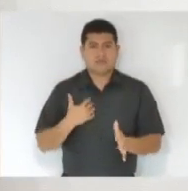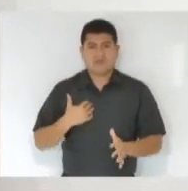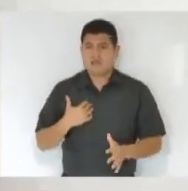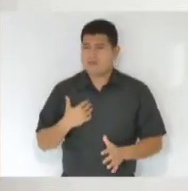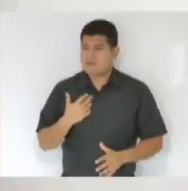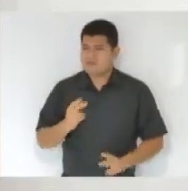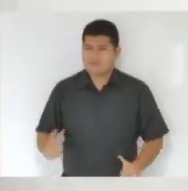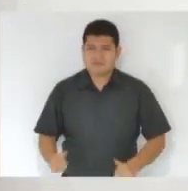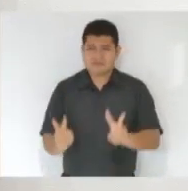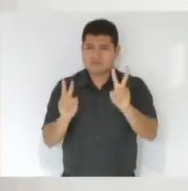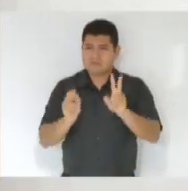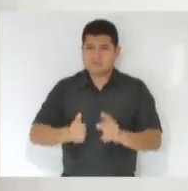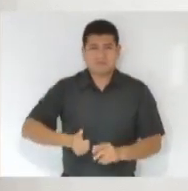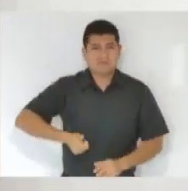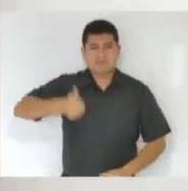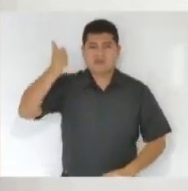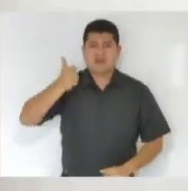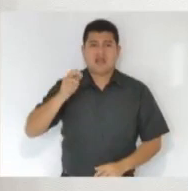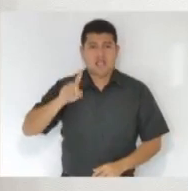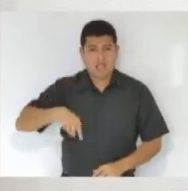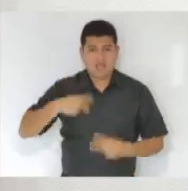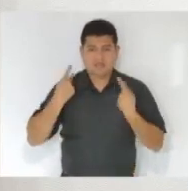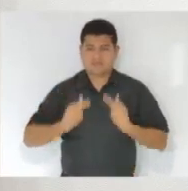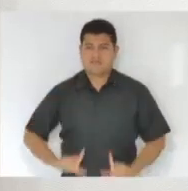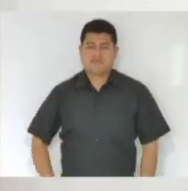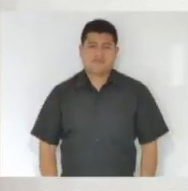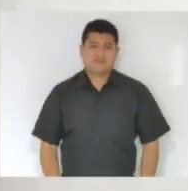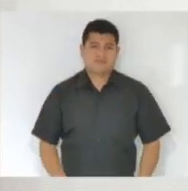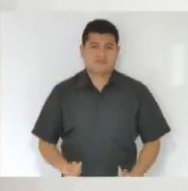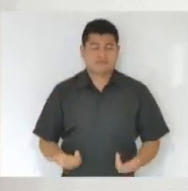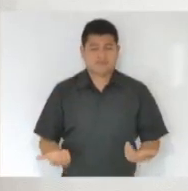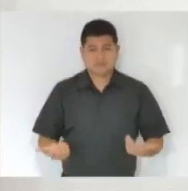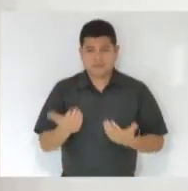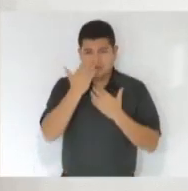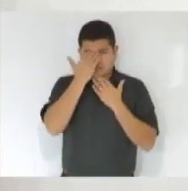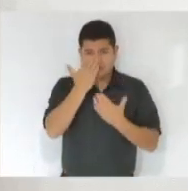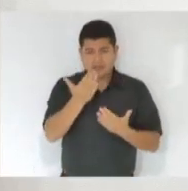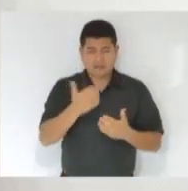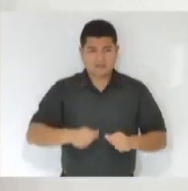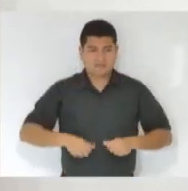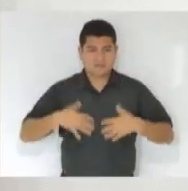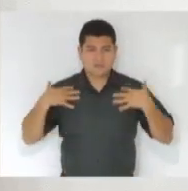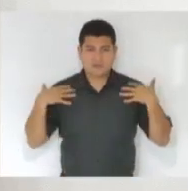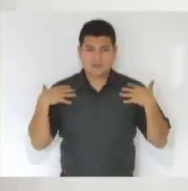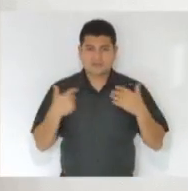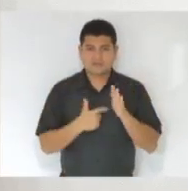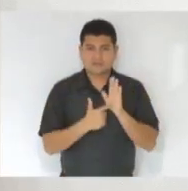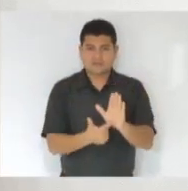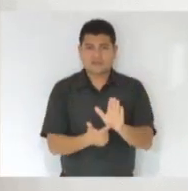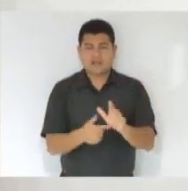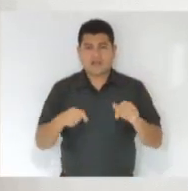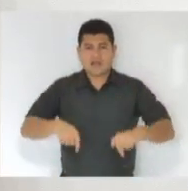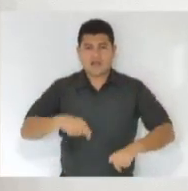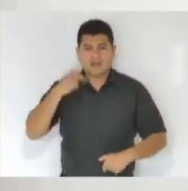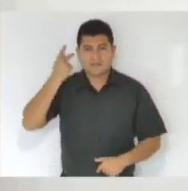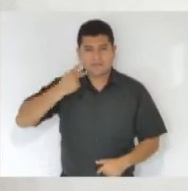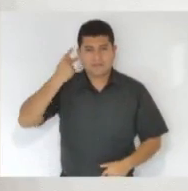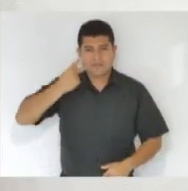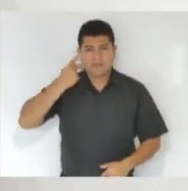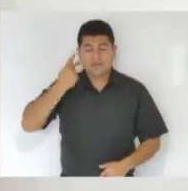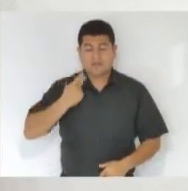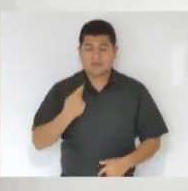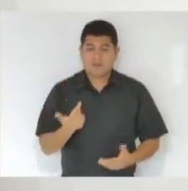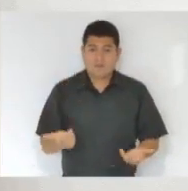humana. Portanto, eu tenho a gratidão, a honra de poder apresentar aqui a este Parlamento, talvez